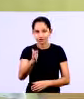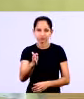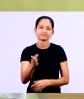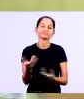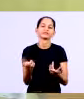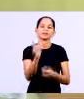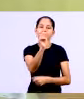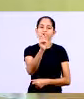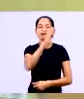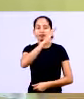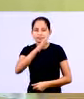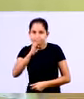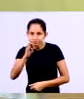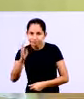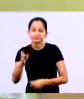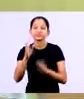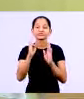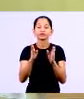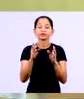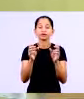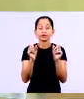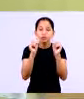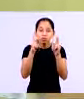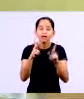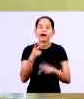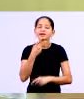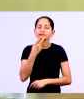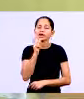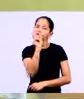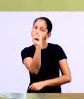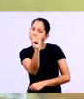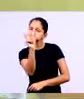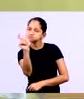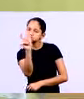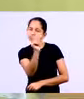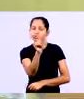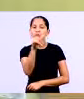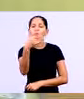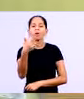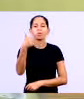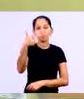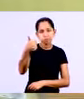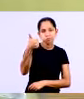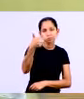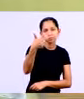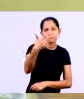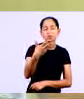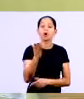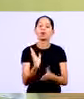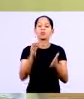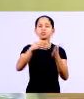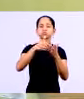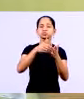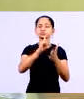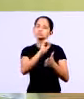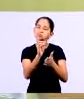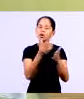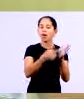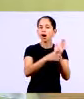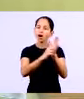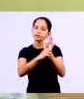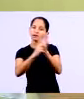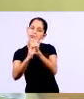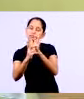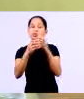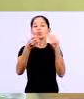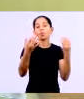vai ter que verificar qual foi a sílaba mais forte, se foi a última, a penúltima ou a antepenúltima. Às vezes confunde um pouco, mas a professora Ruth